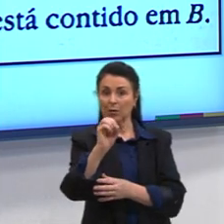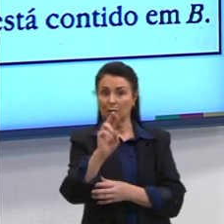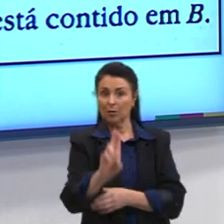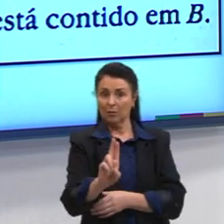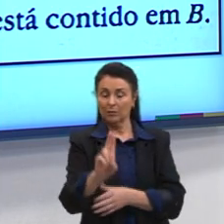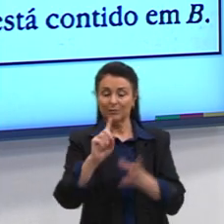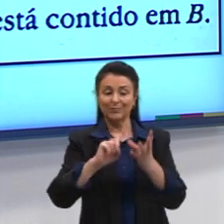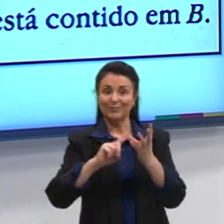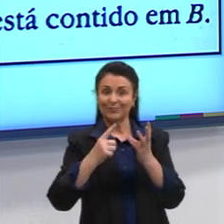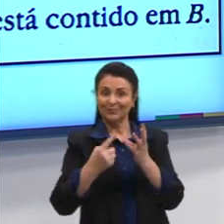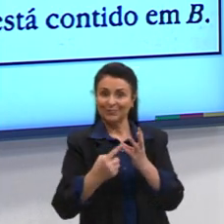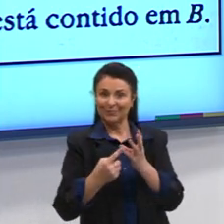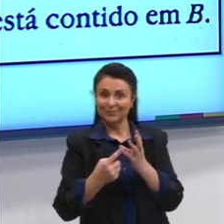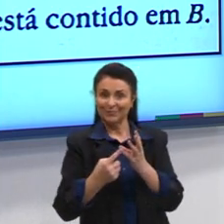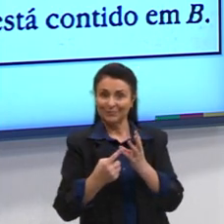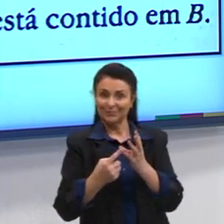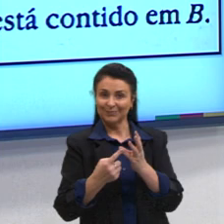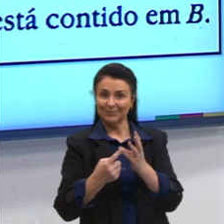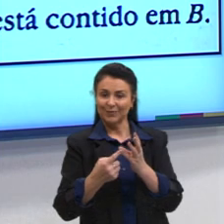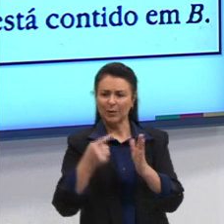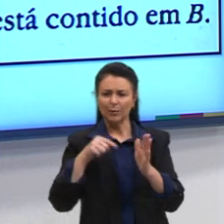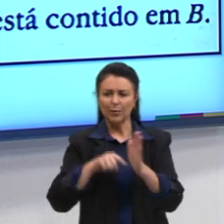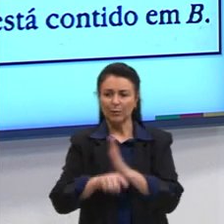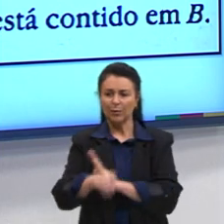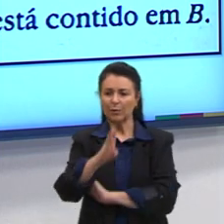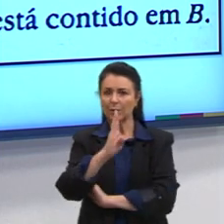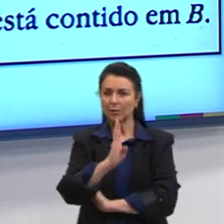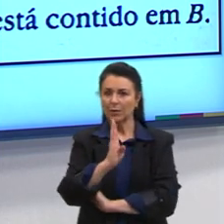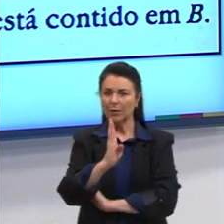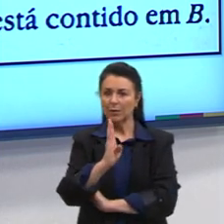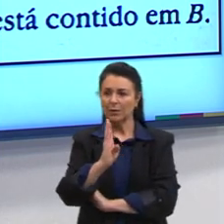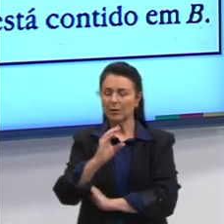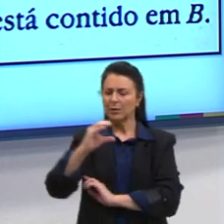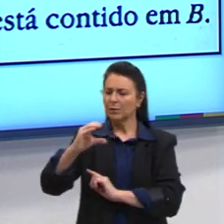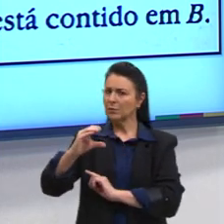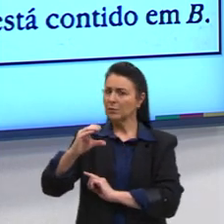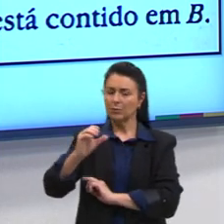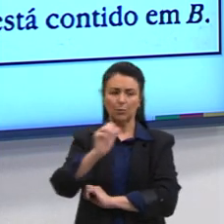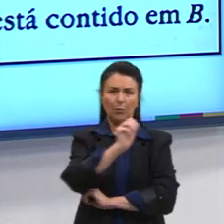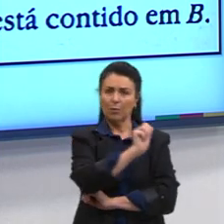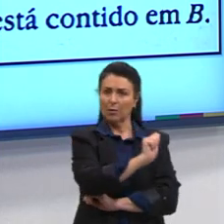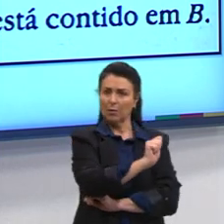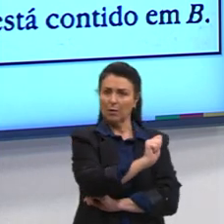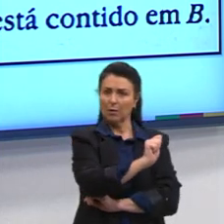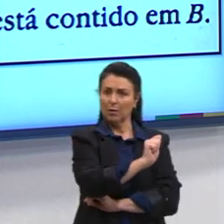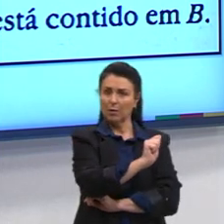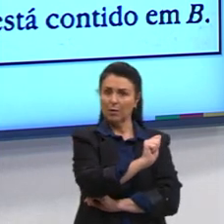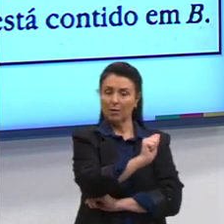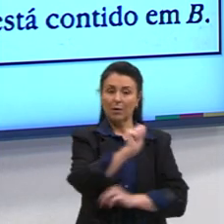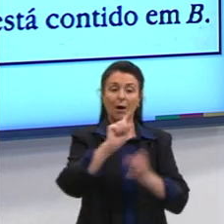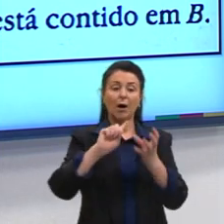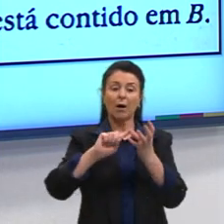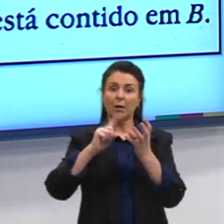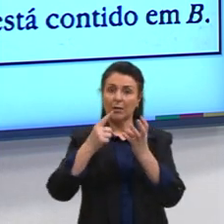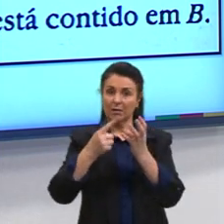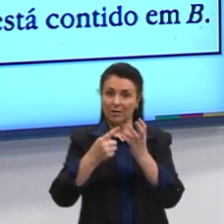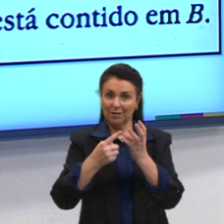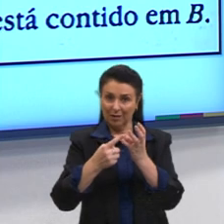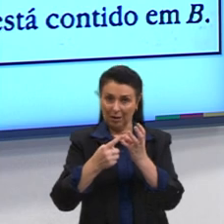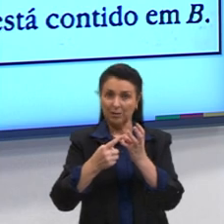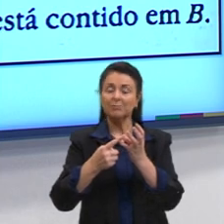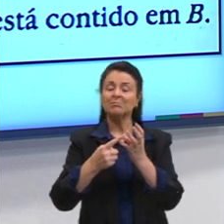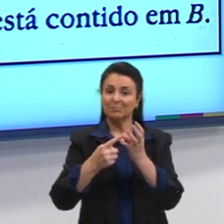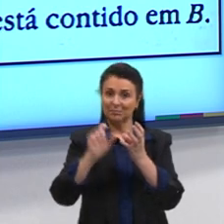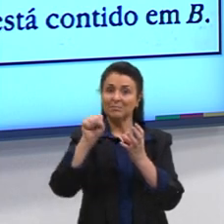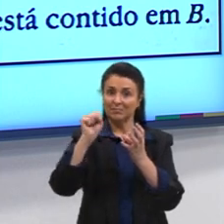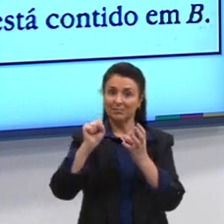e pergunta então sim o conjunto B está contido não em ar as vogais estão dentro de tudo